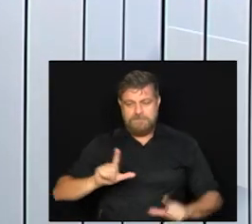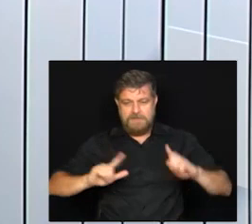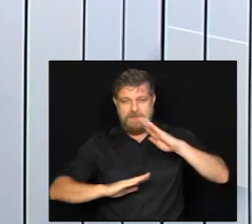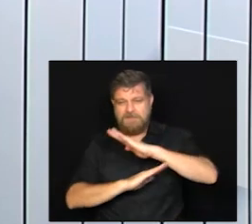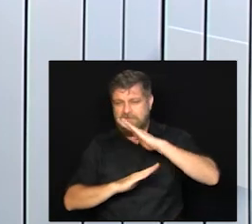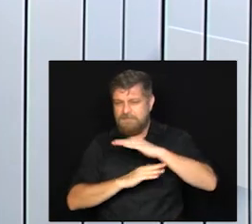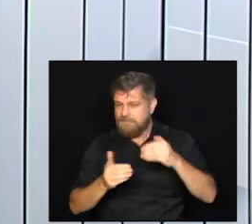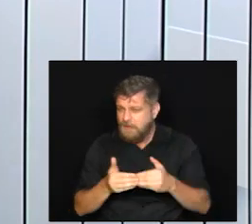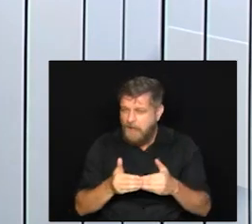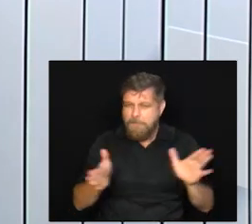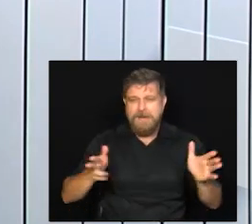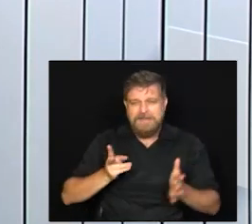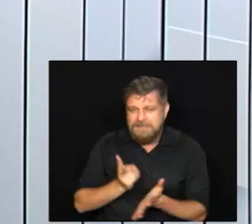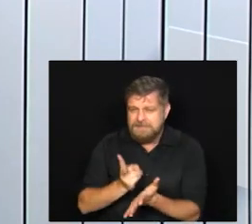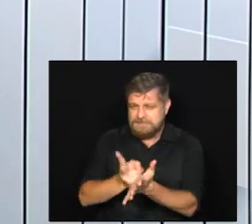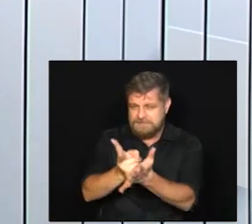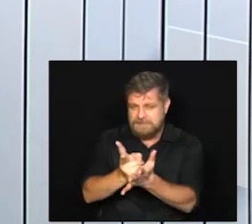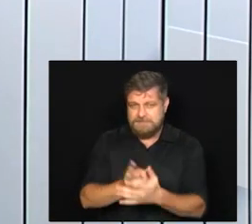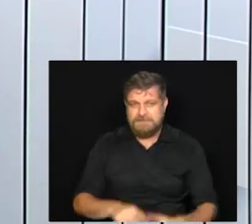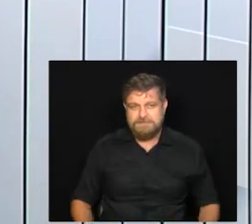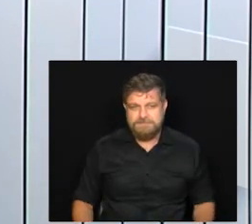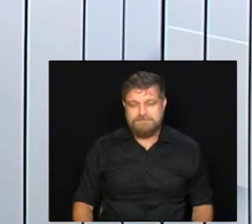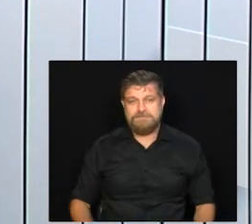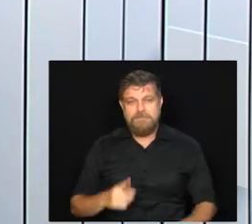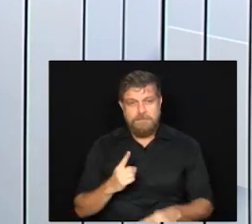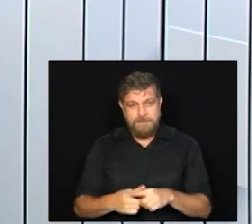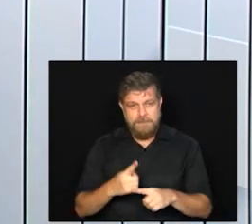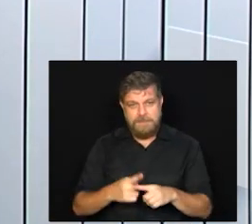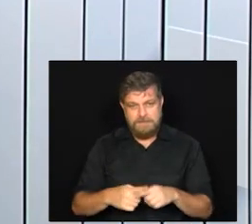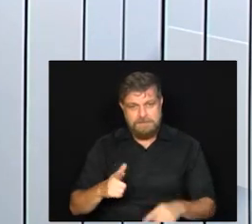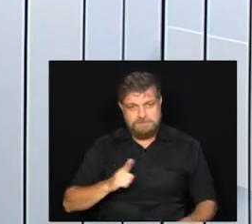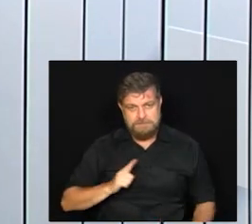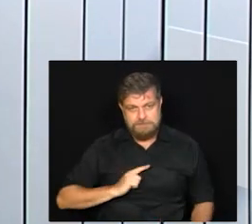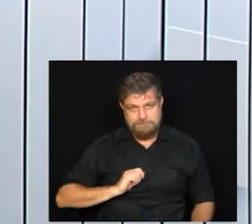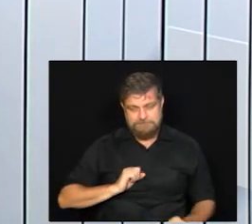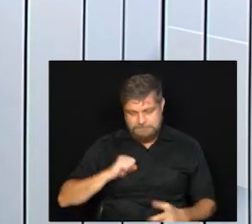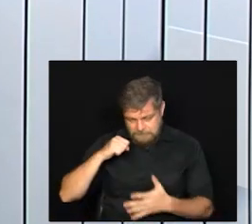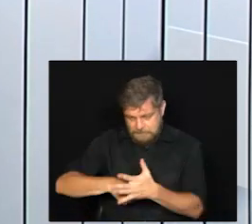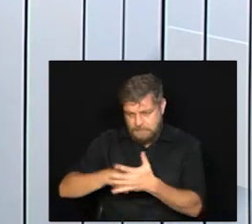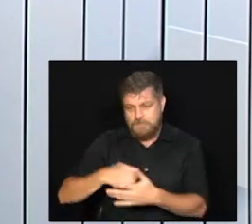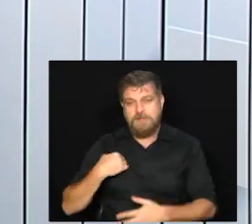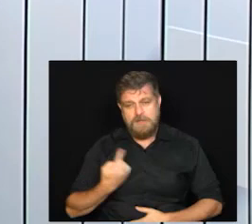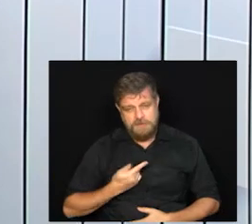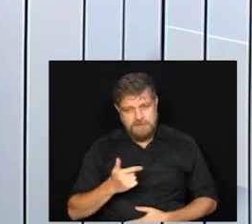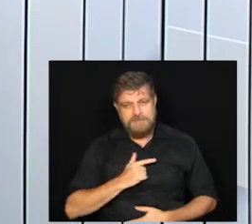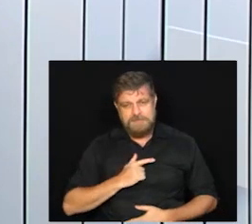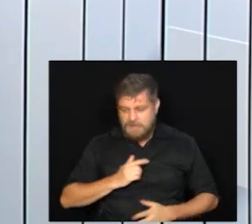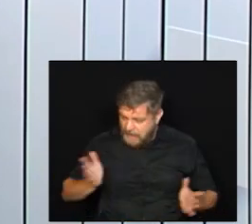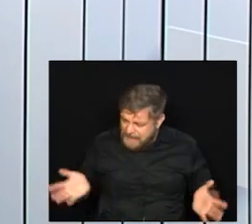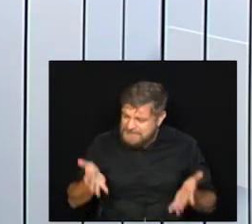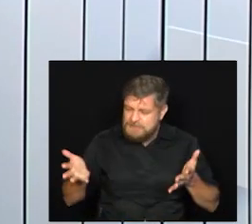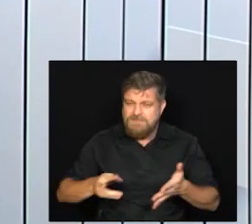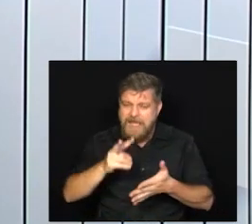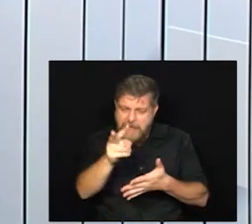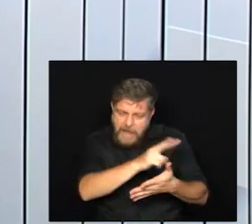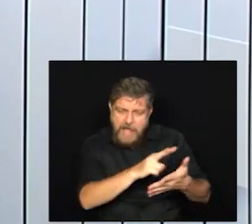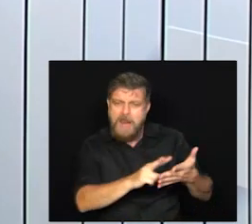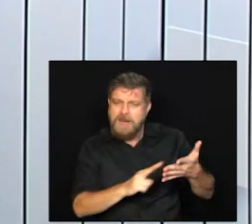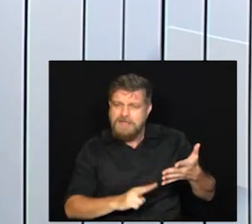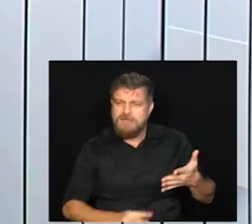Câmara Campinas estão abertas aqui, porque essa é uma luta que nós temos também, este incentivo à leitura, isso é